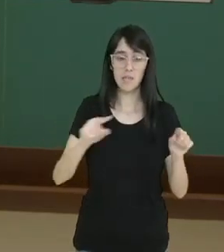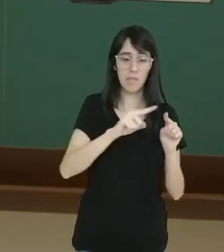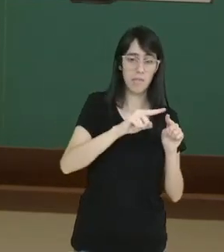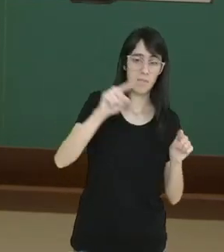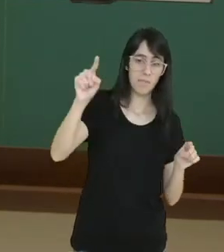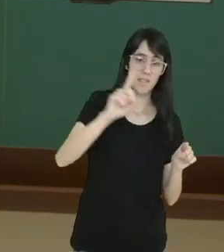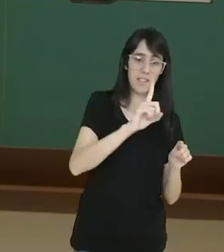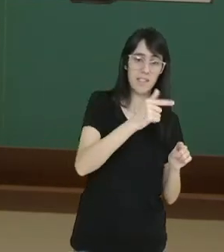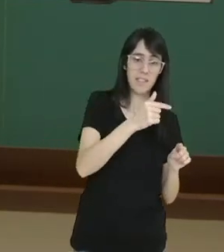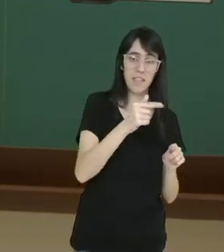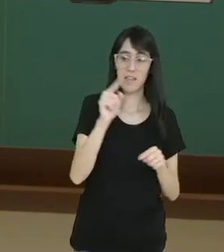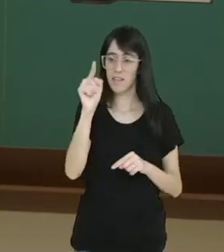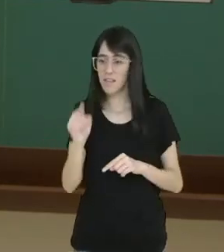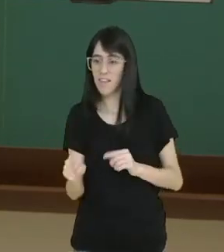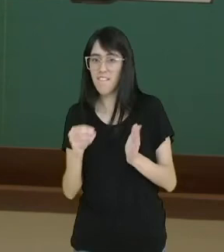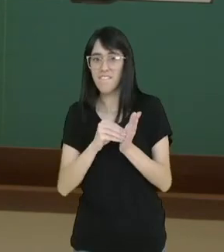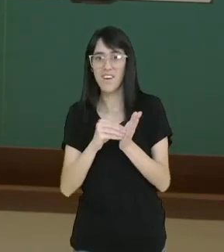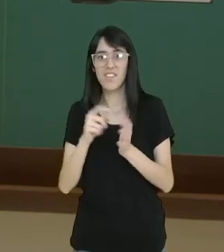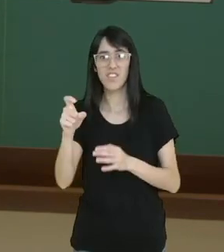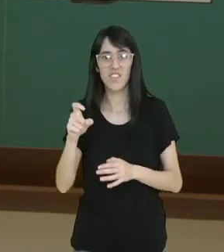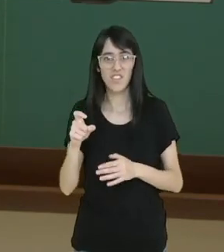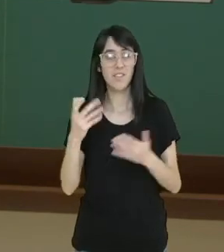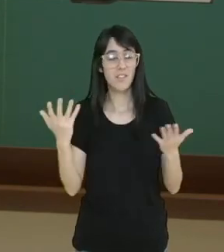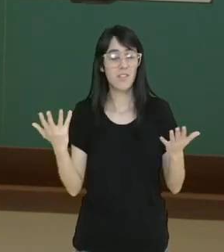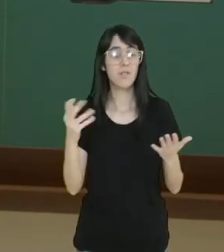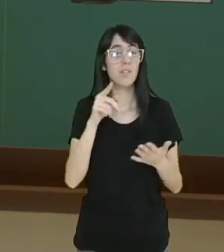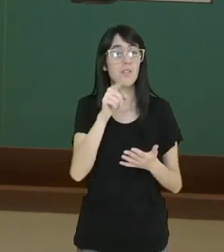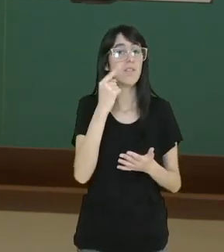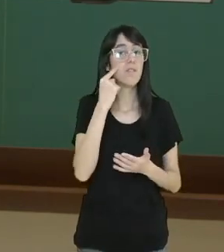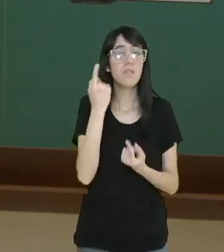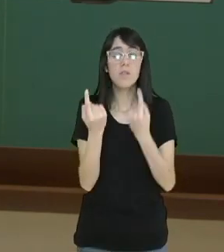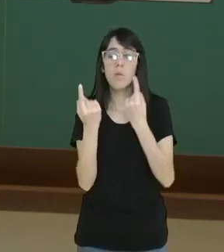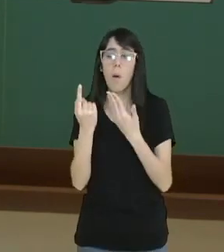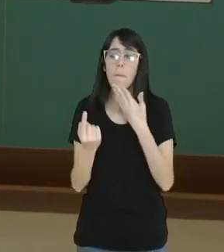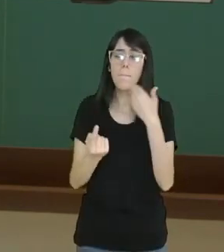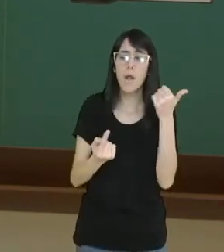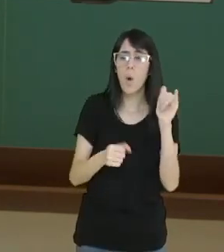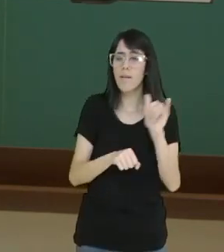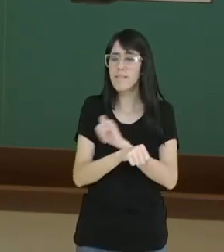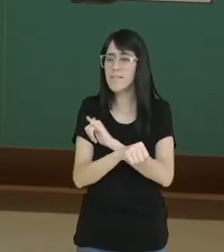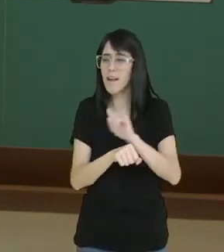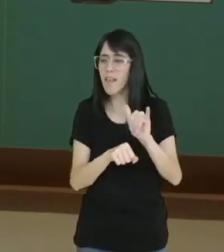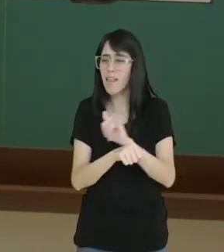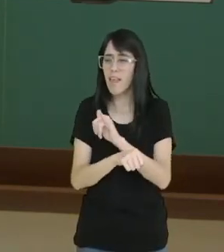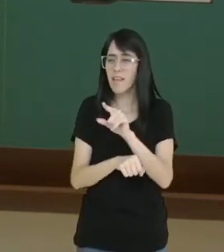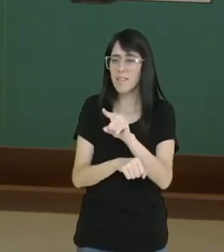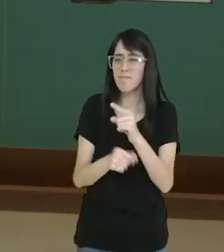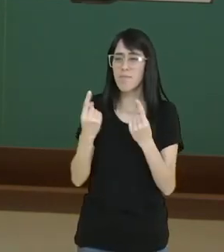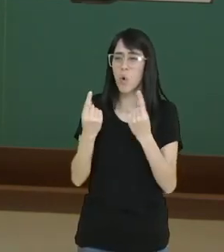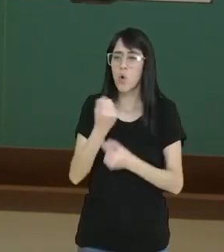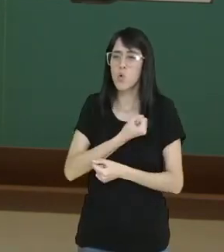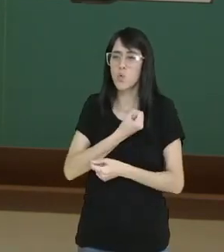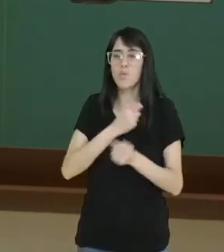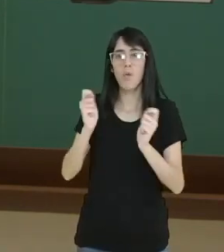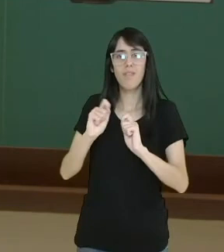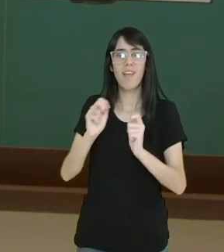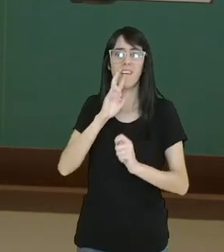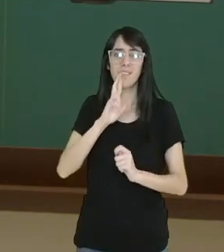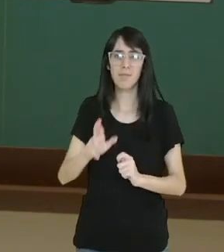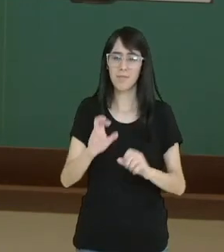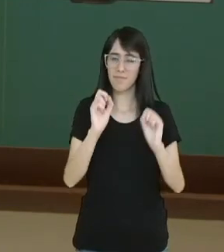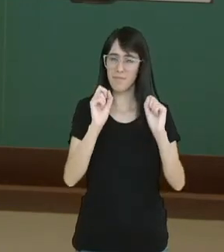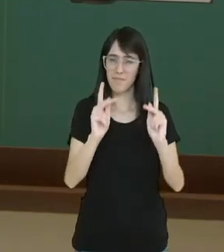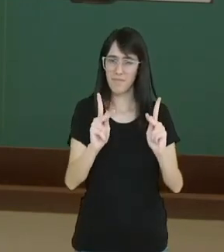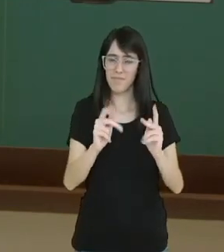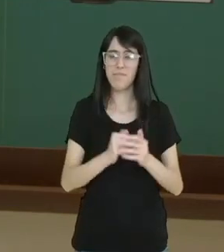17 e só falta 1, que é o x. Então, você tem que enxergar qual é o triângulo que tem mais informações numéricas para você poder começar, tá bom?